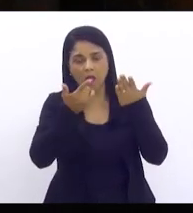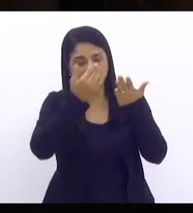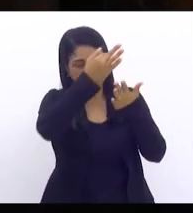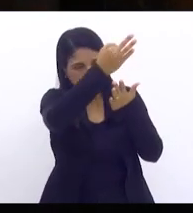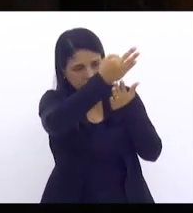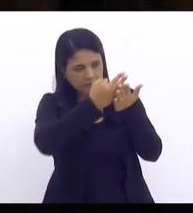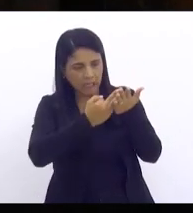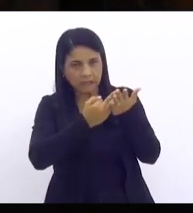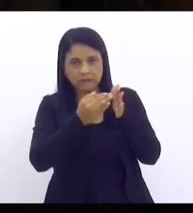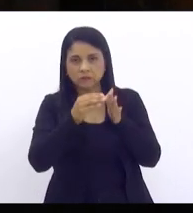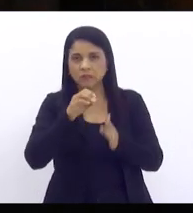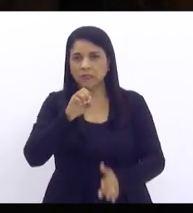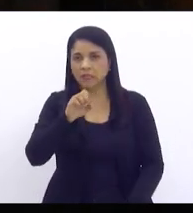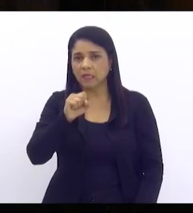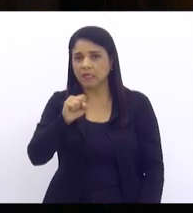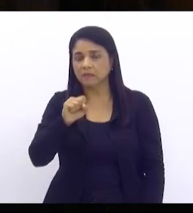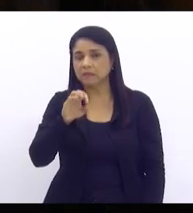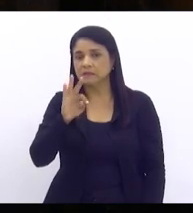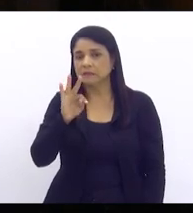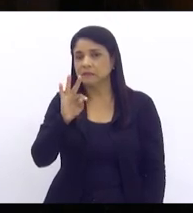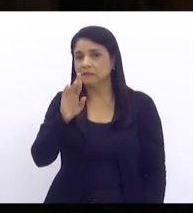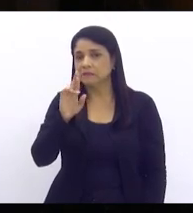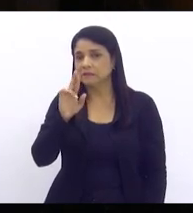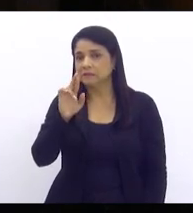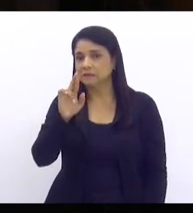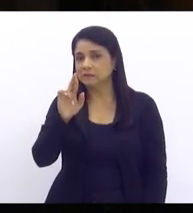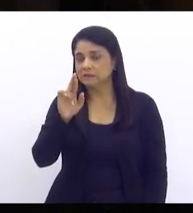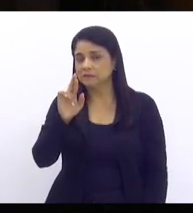jornalística assinada